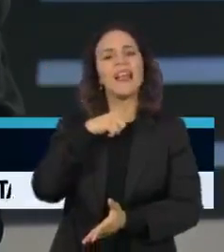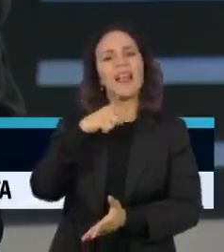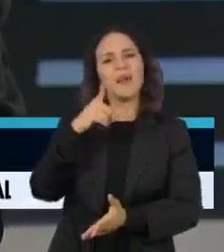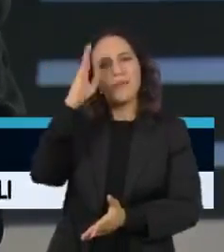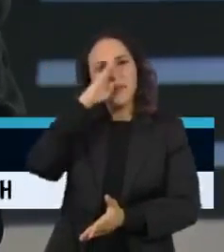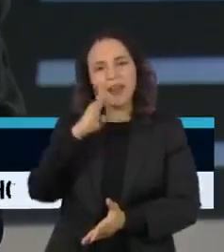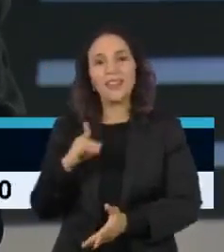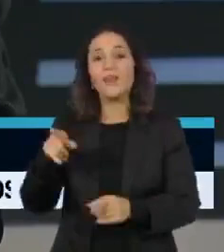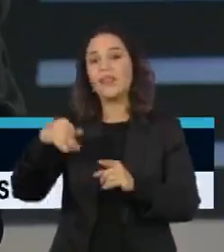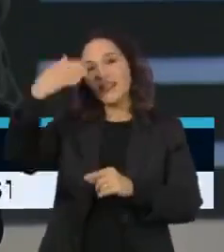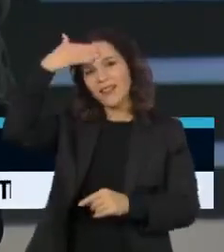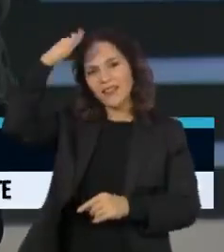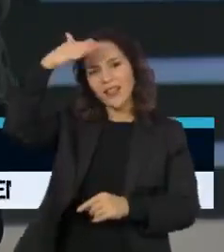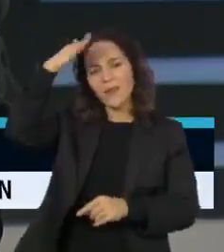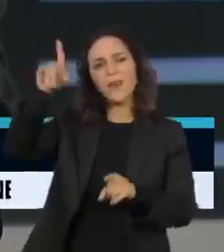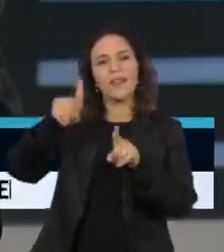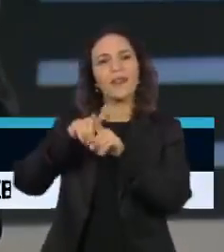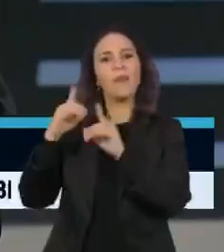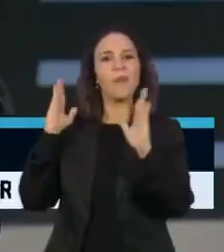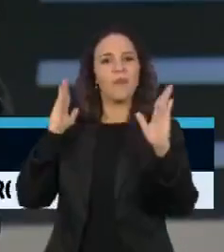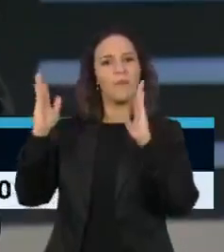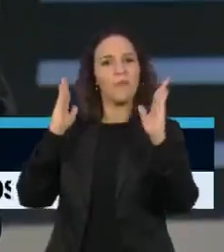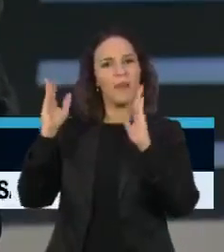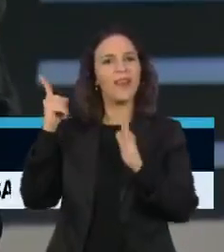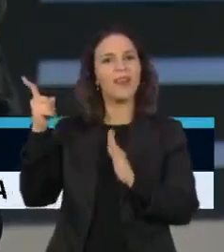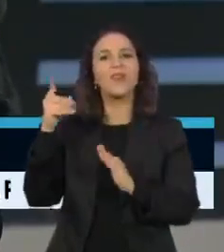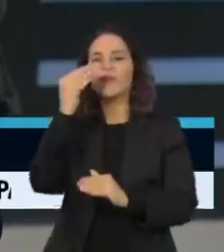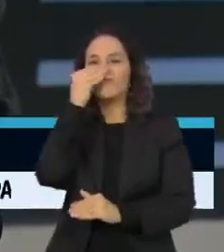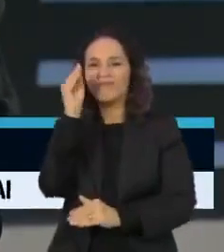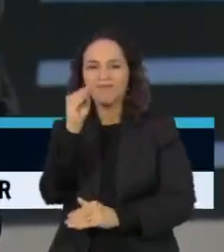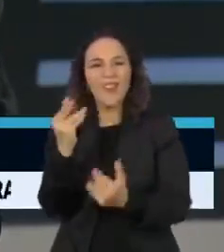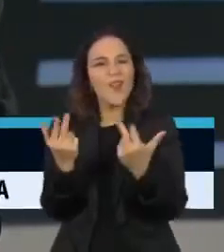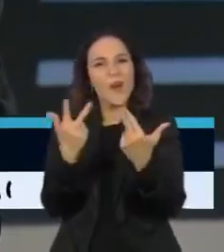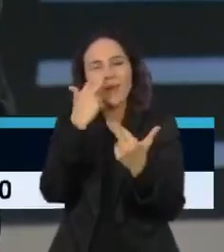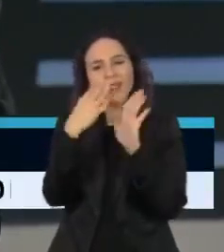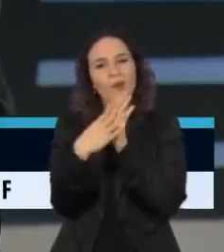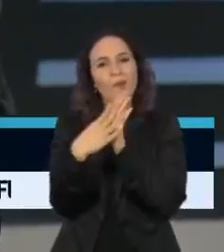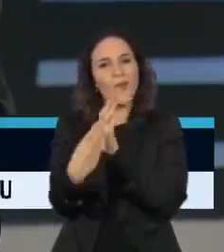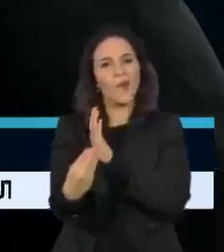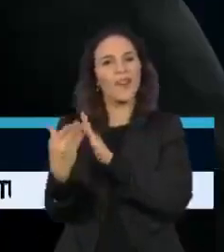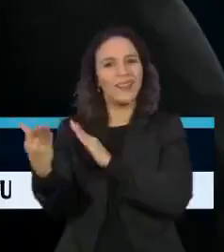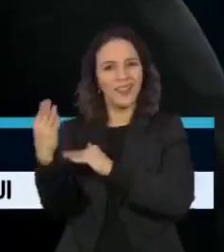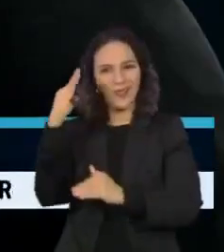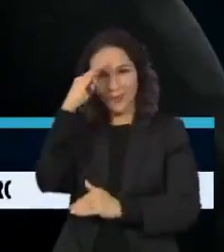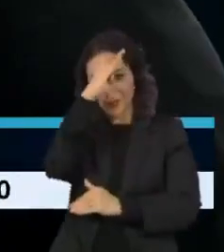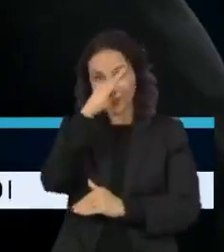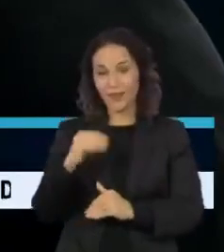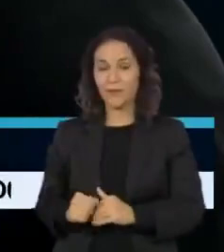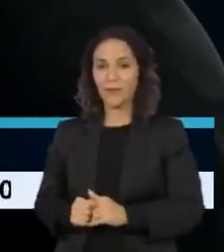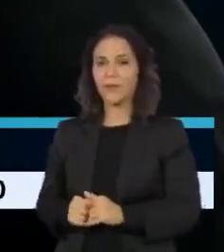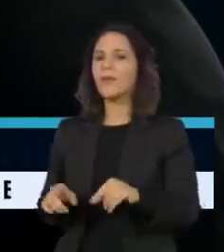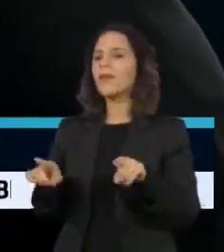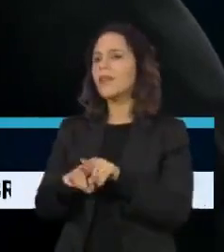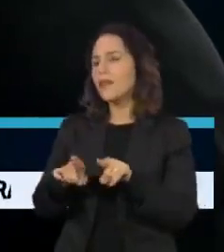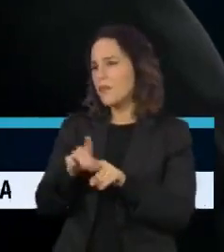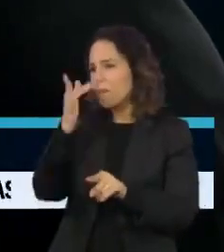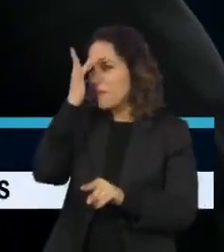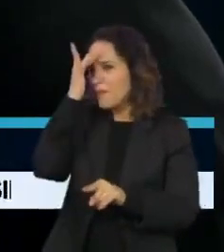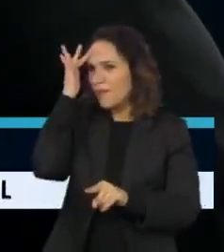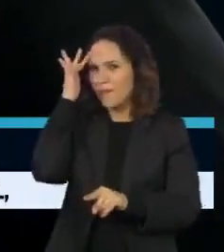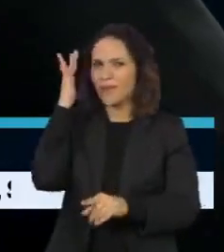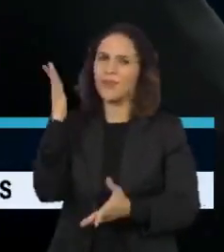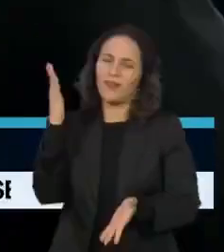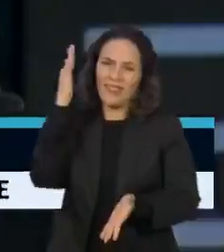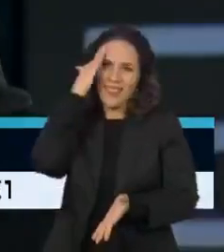que o trump Harry revelou durante o período que eu vou ver então e ir para a pessoa se minimamente